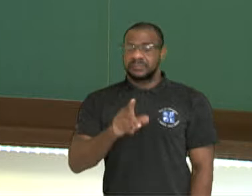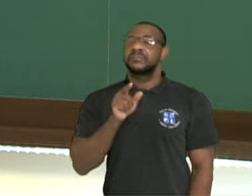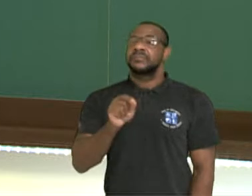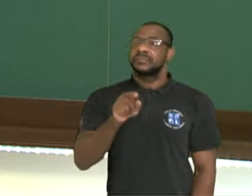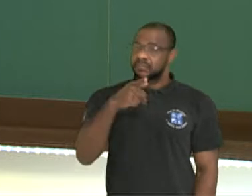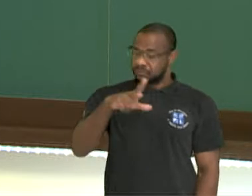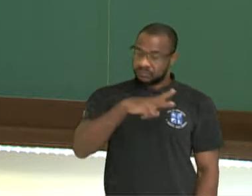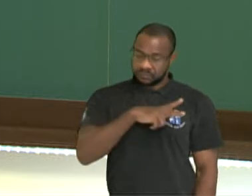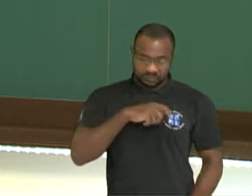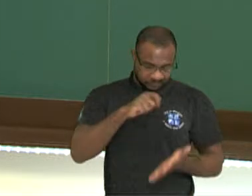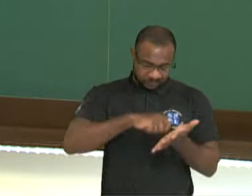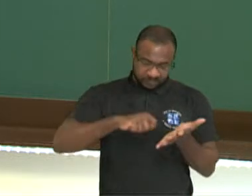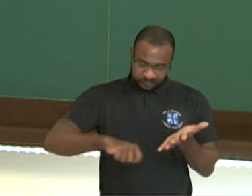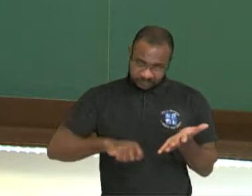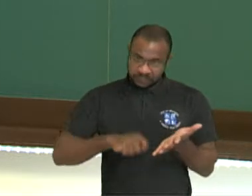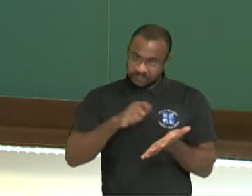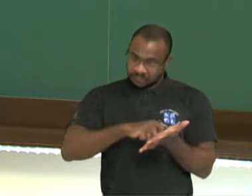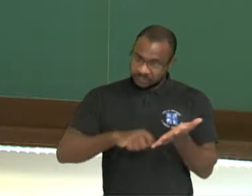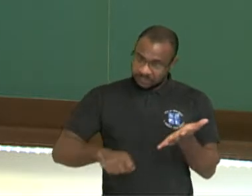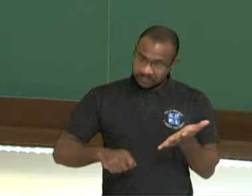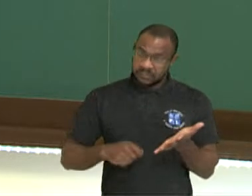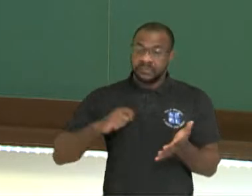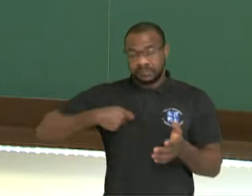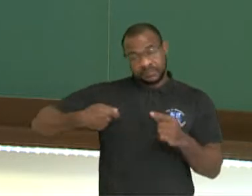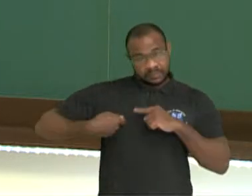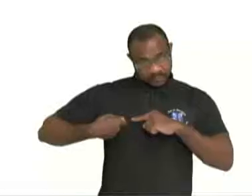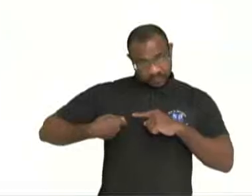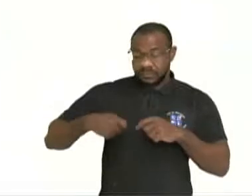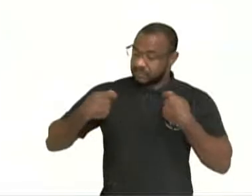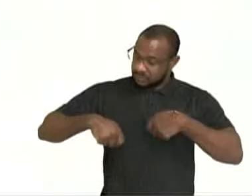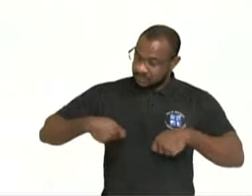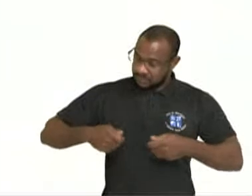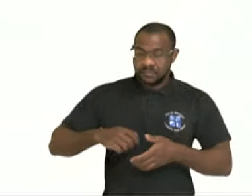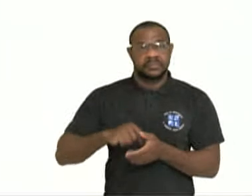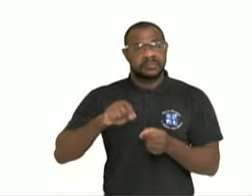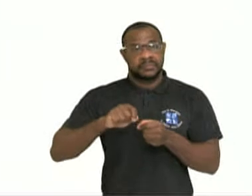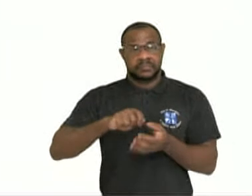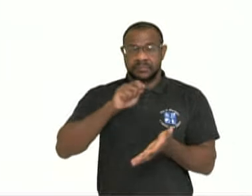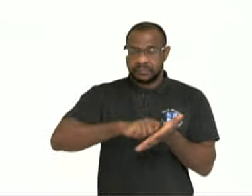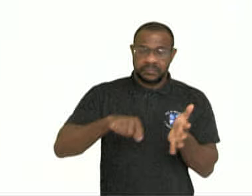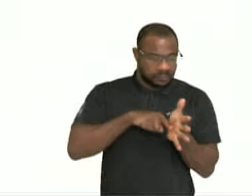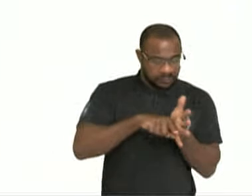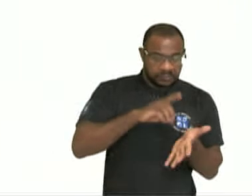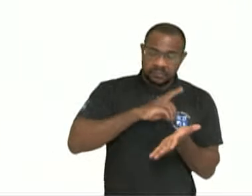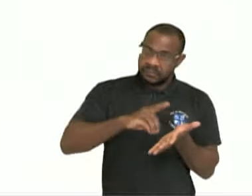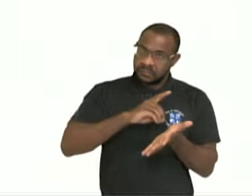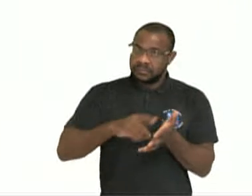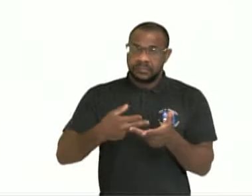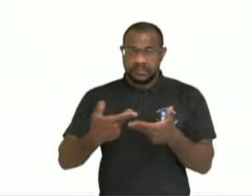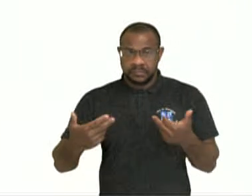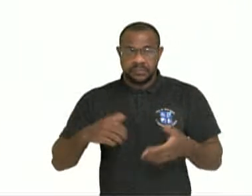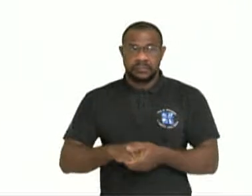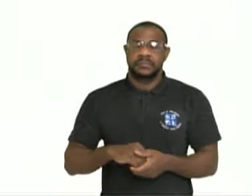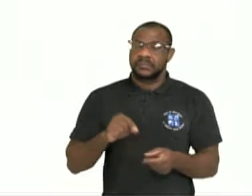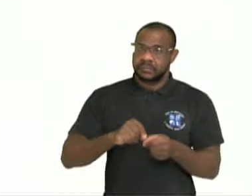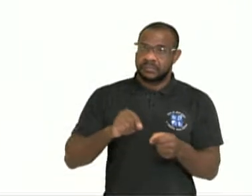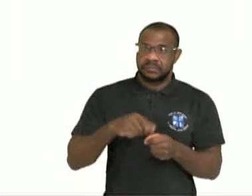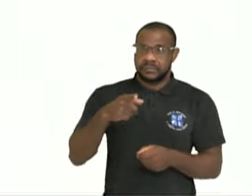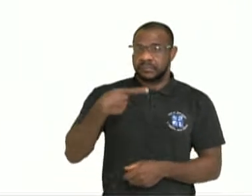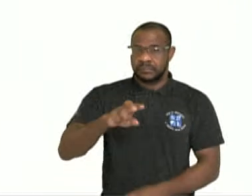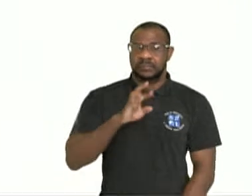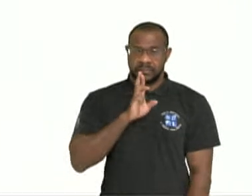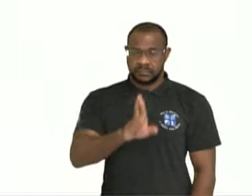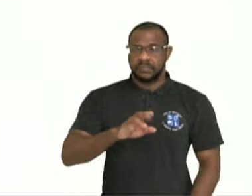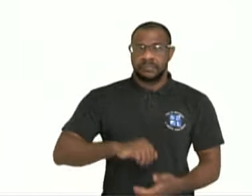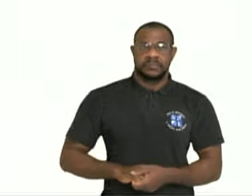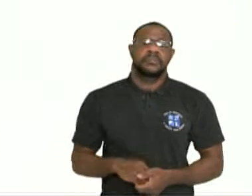suas palavras, escreva em língua espanhola, se for necessário, faça consulta ao dicionário e produza aí a sua resposta.